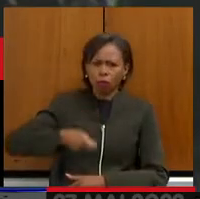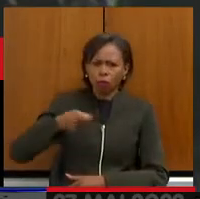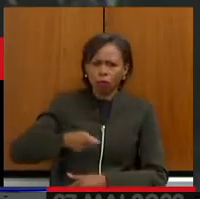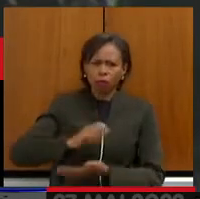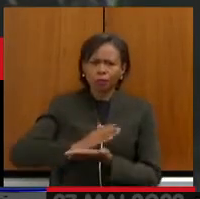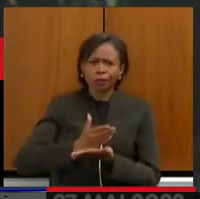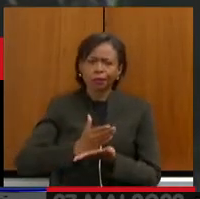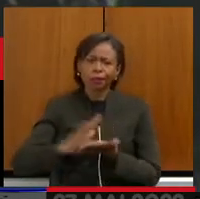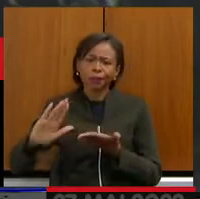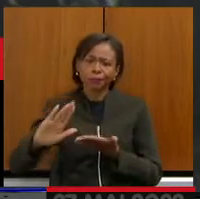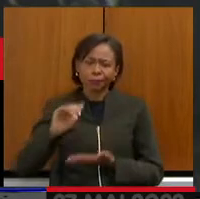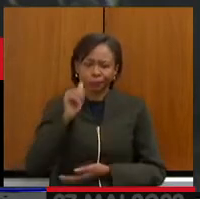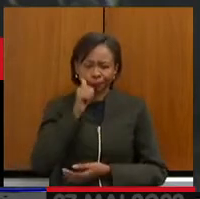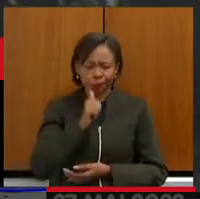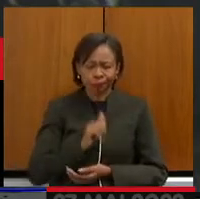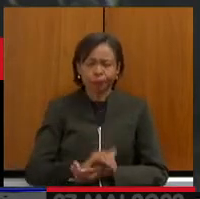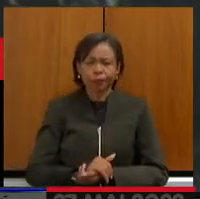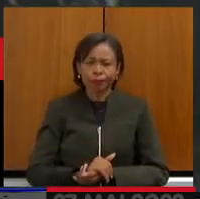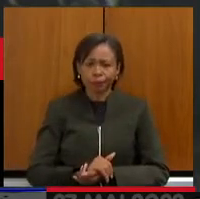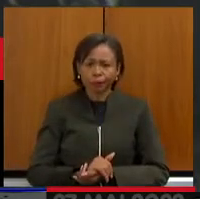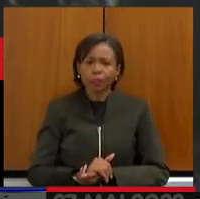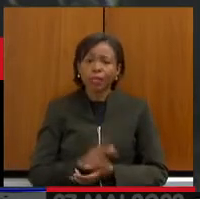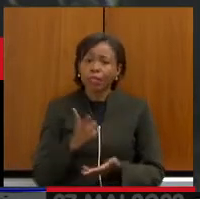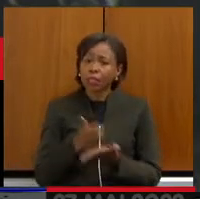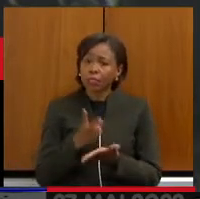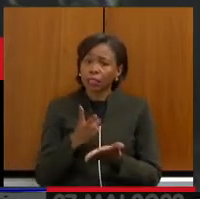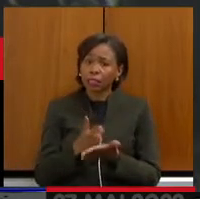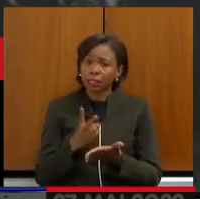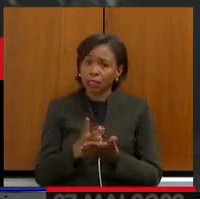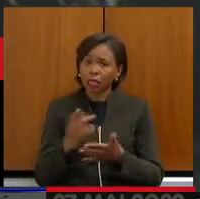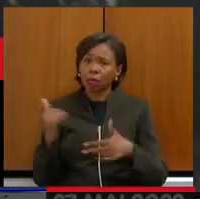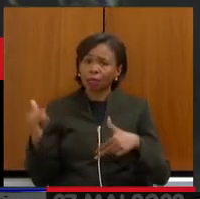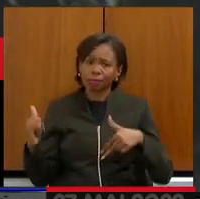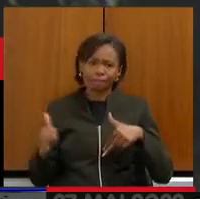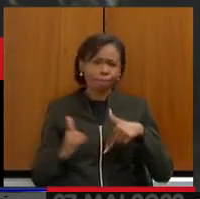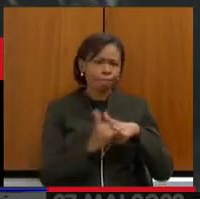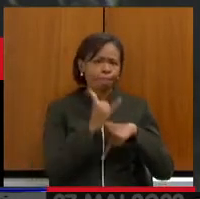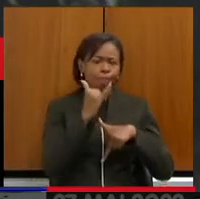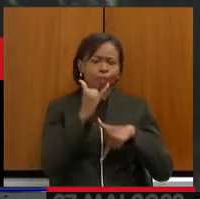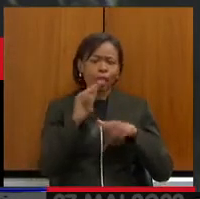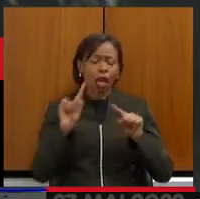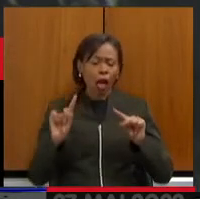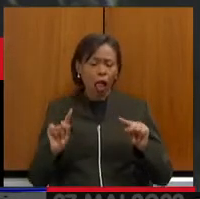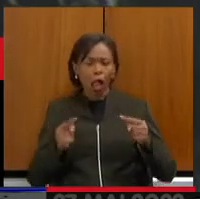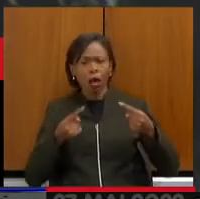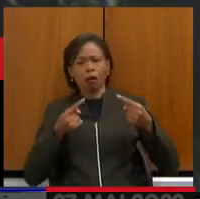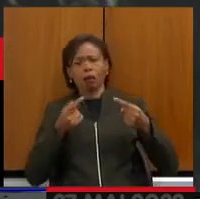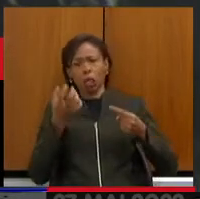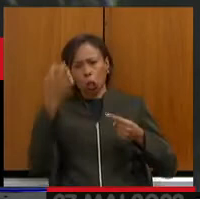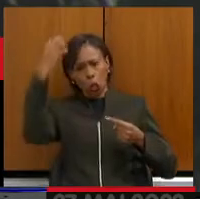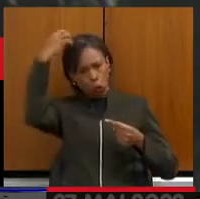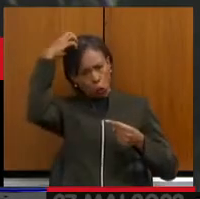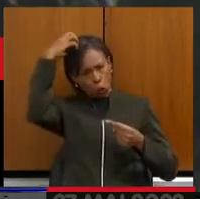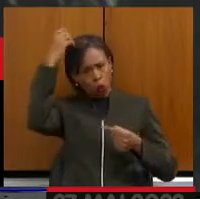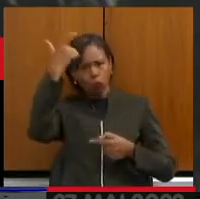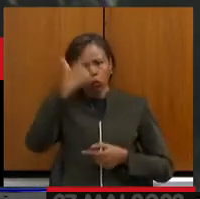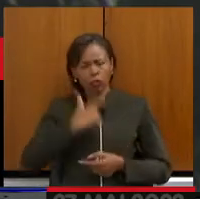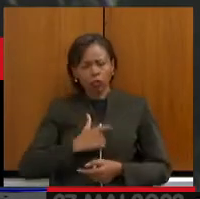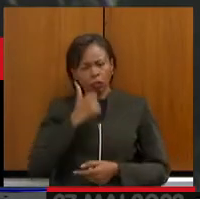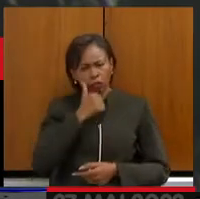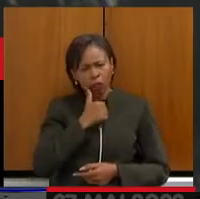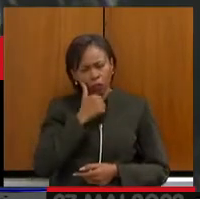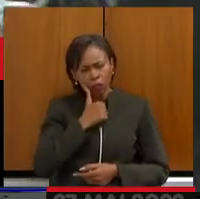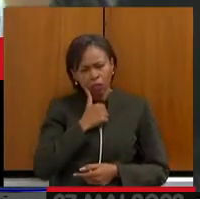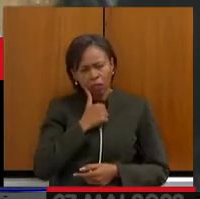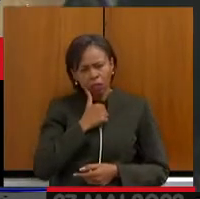e que na maioria das vezes nos Vila Elisa e sempre traz a culpa da gente ser mulher tudo